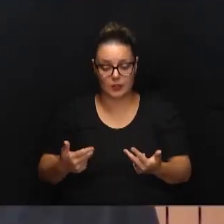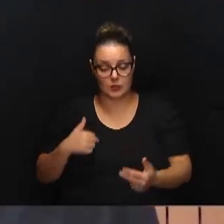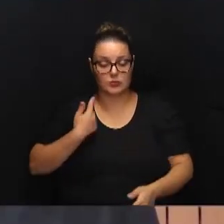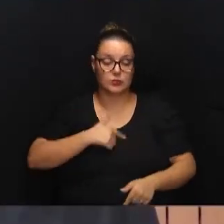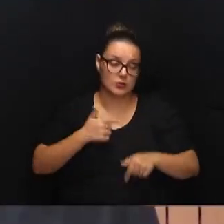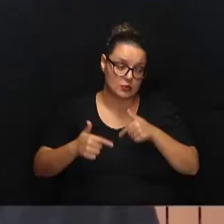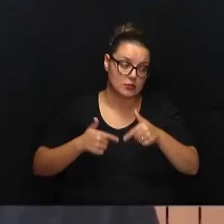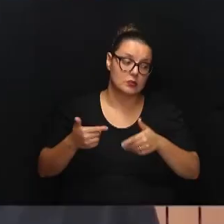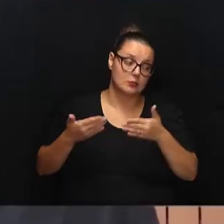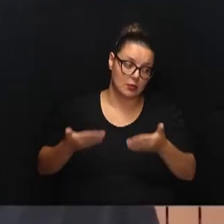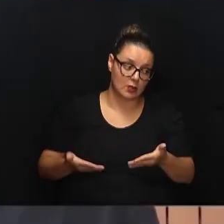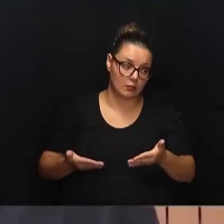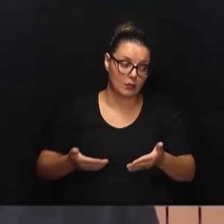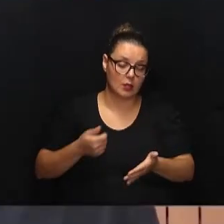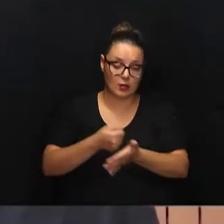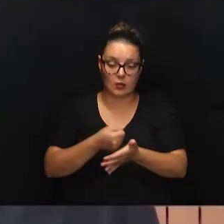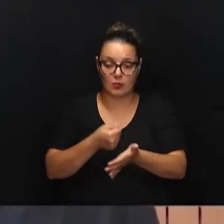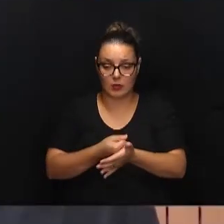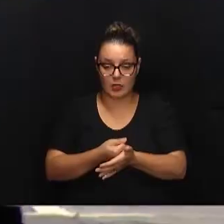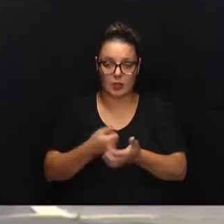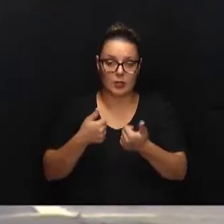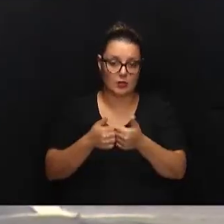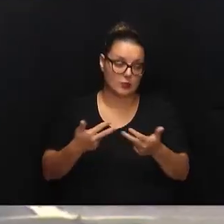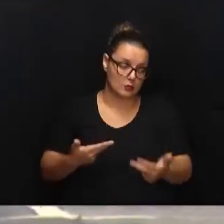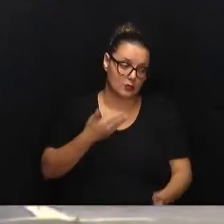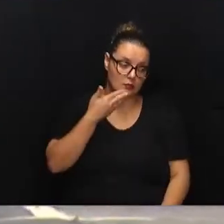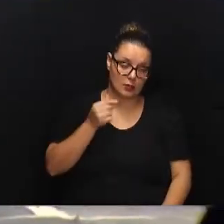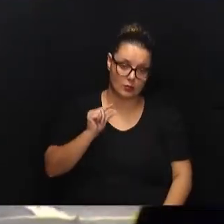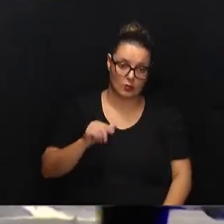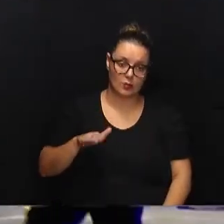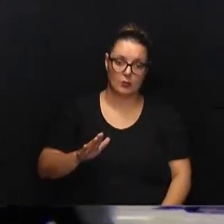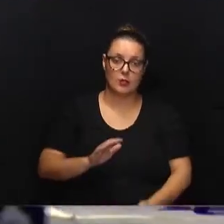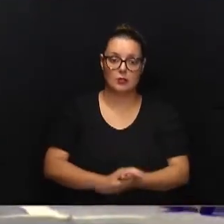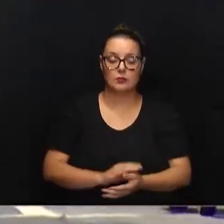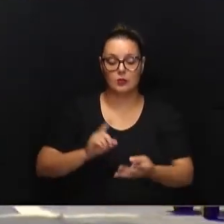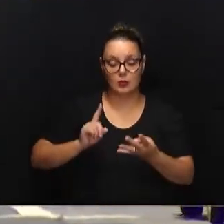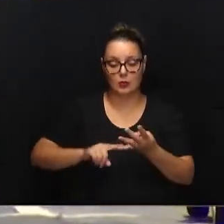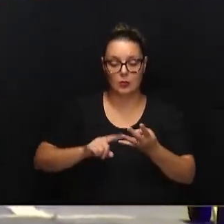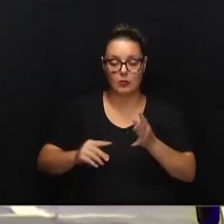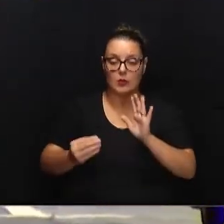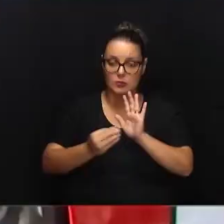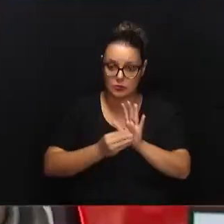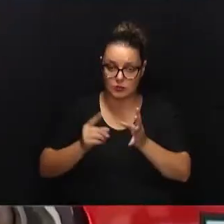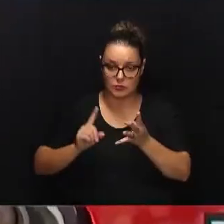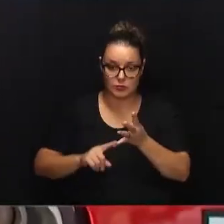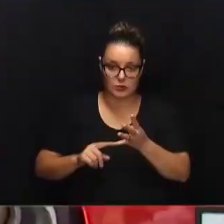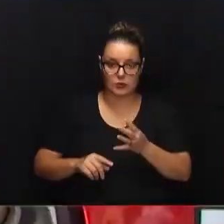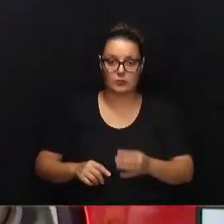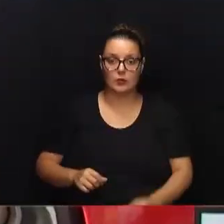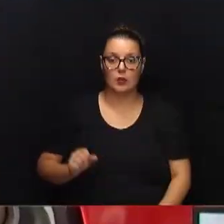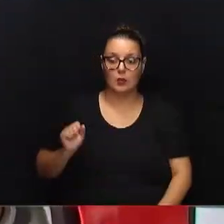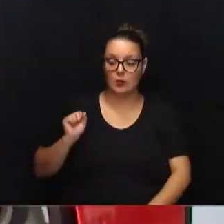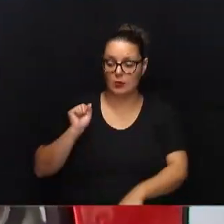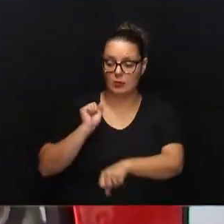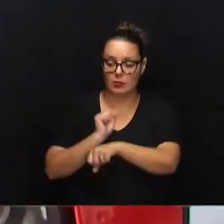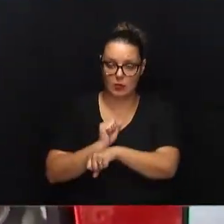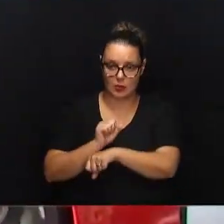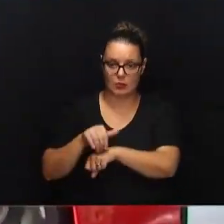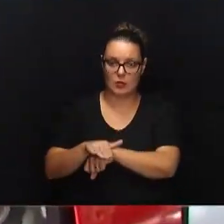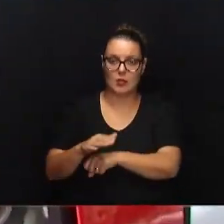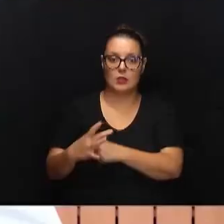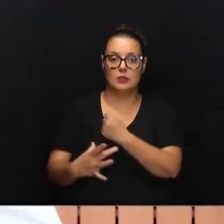em cima para cobrar que esse transporte melhore um pouco mais. O quarto e último projeto cria o programa de paradas de ônibus segura